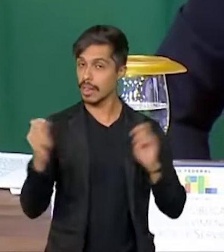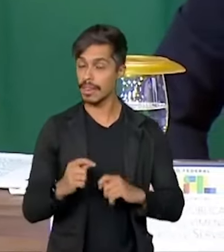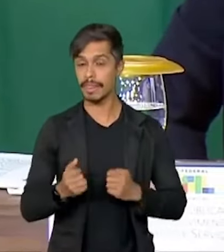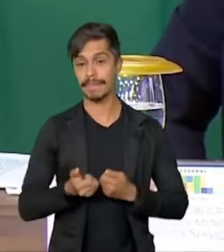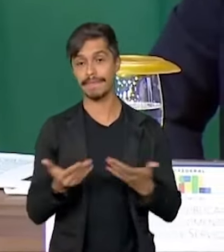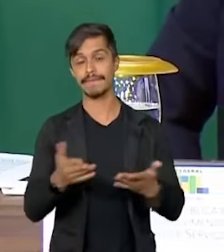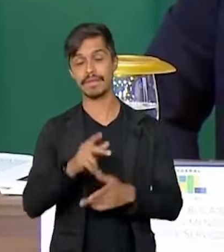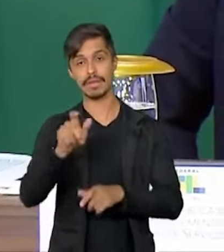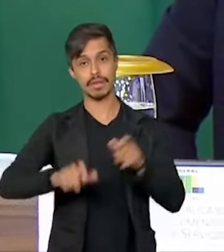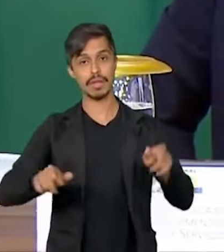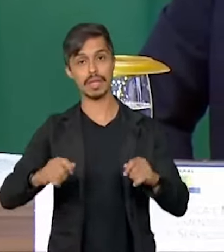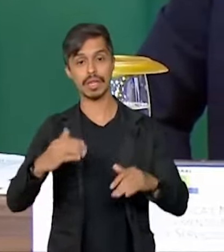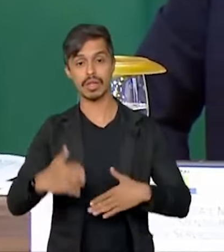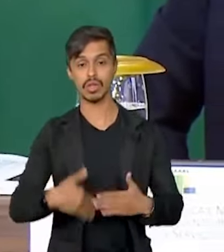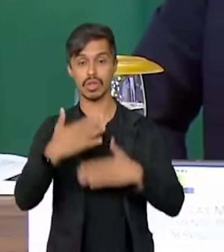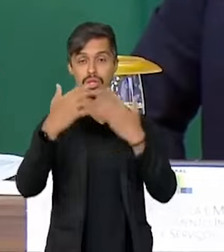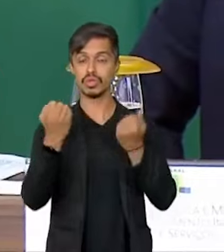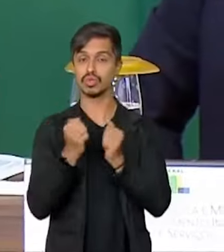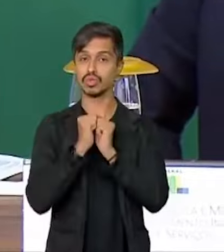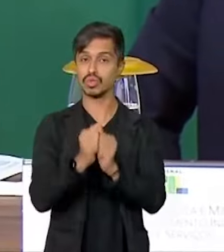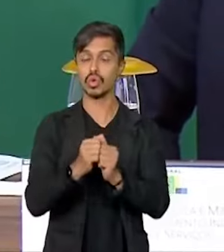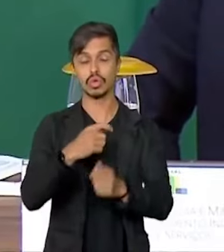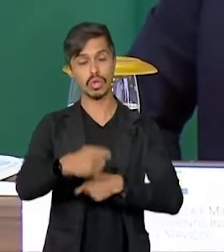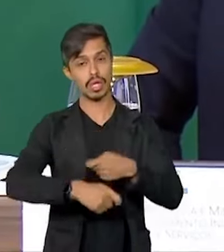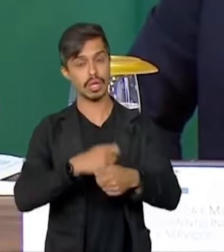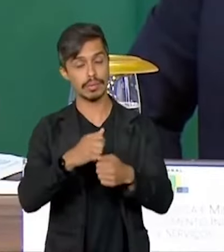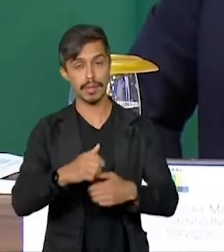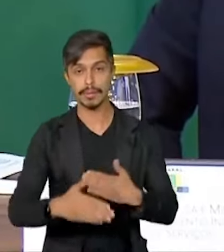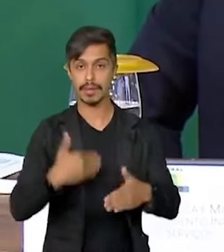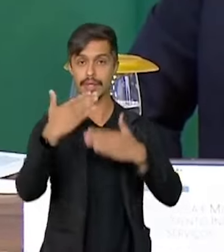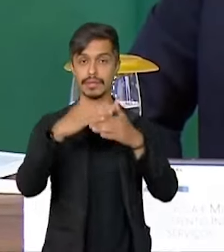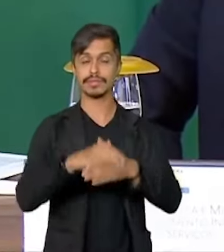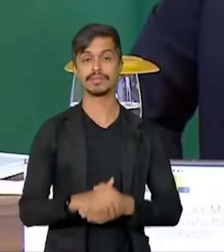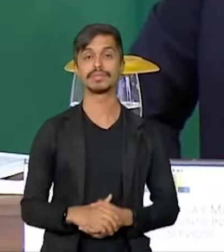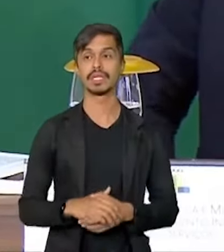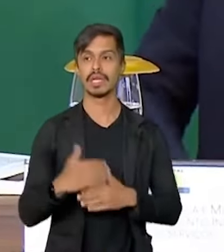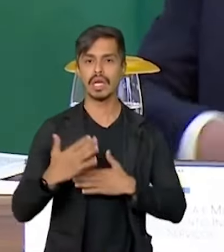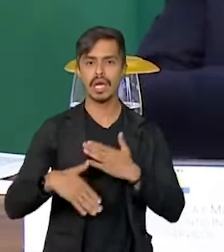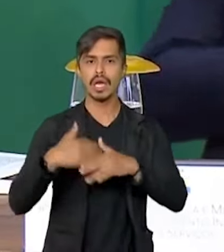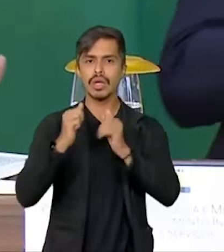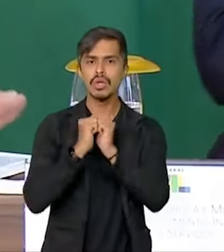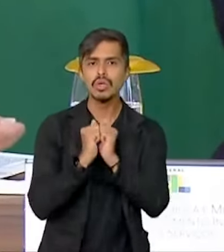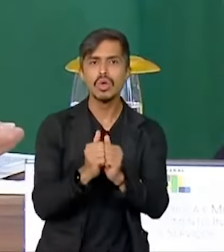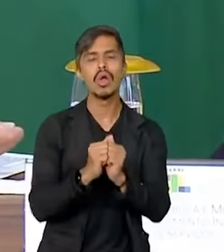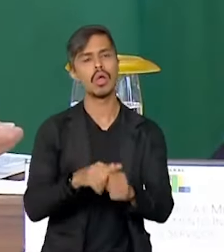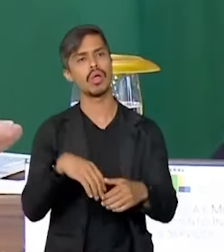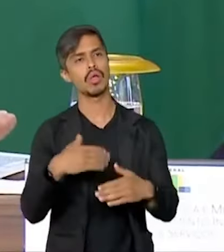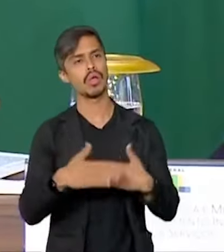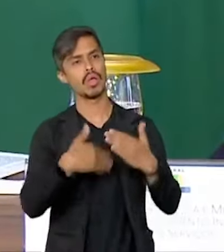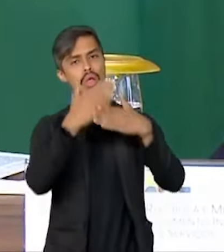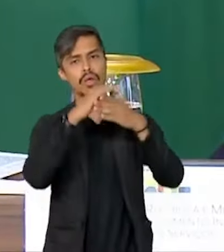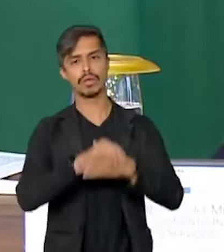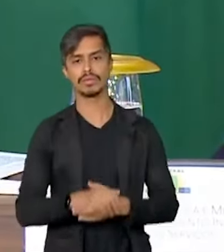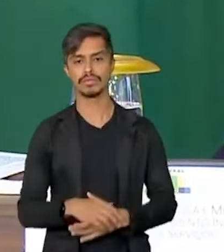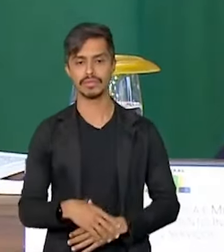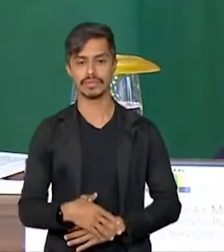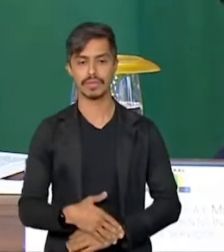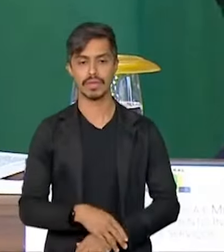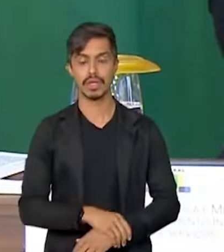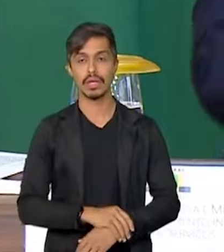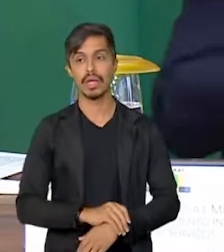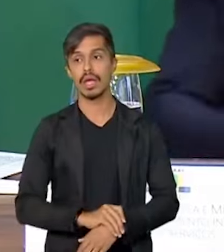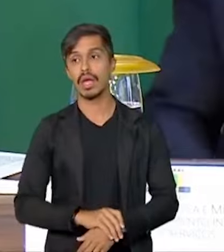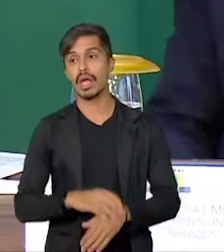estas pessoas crescerem junto com a economia, crescerem junto com o desenvolvimento. E